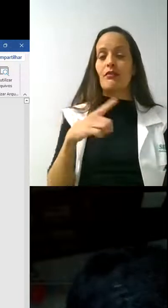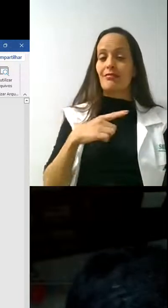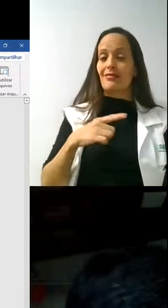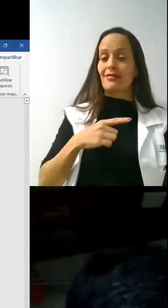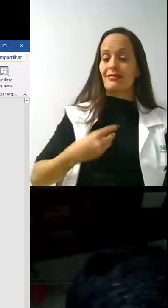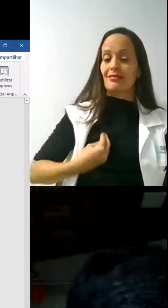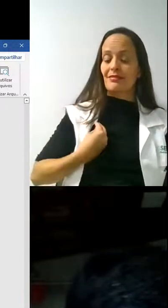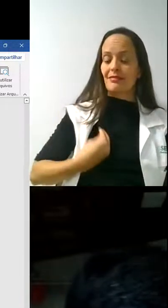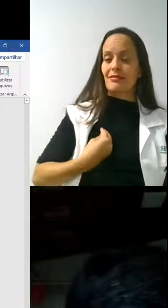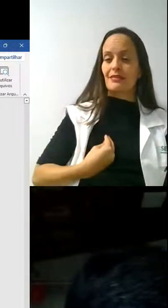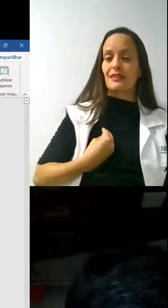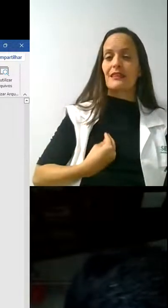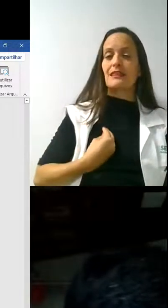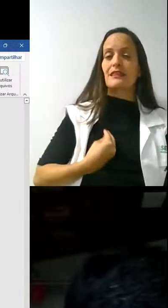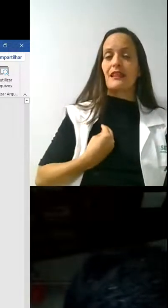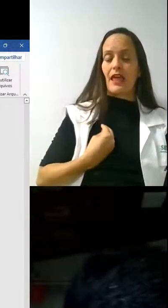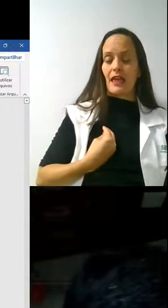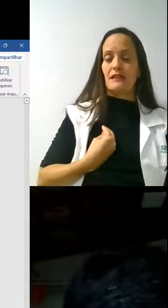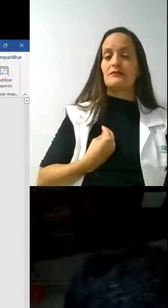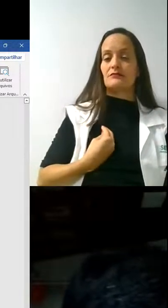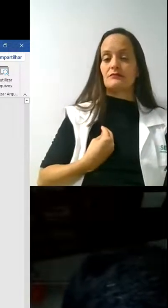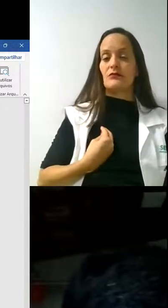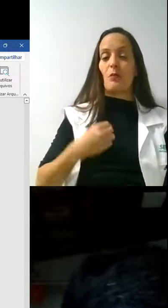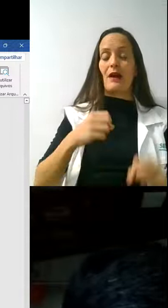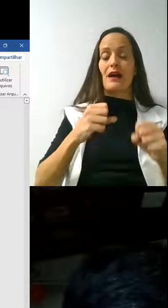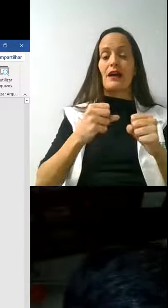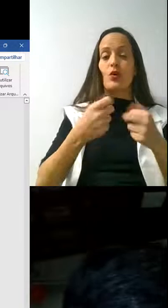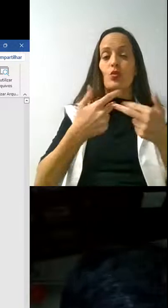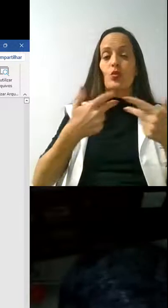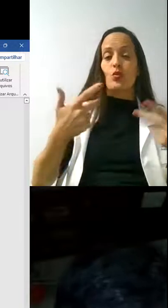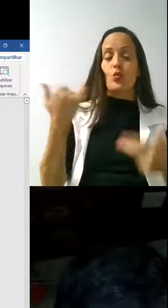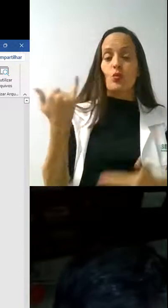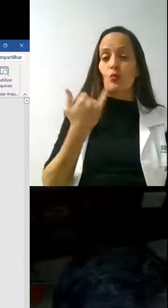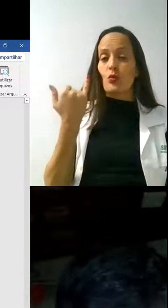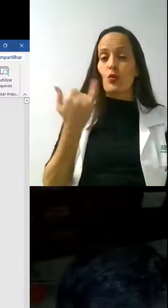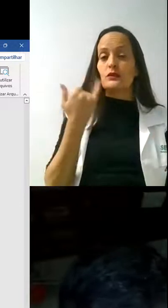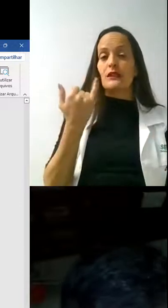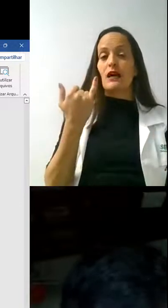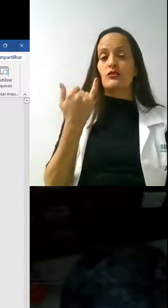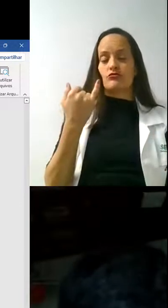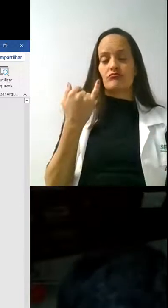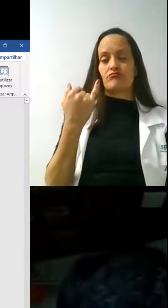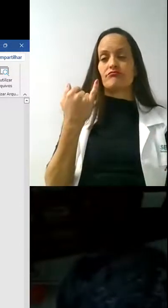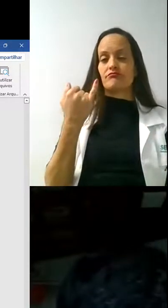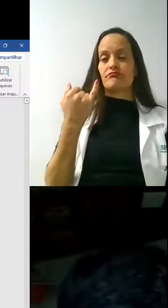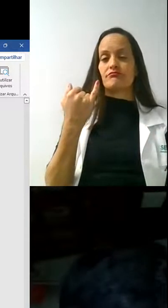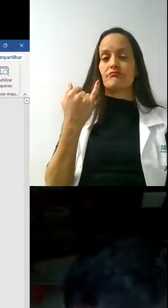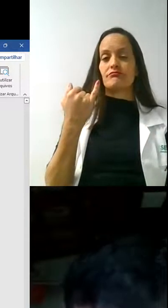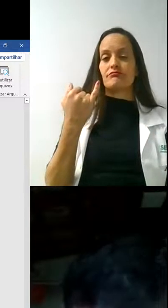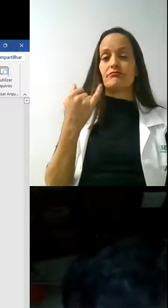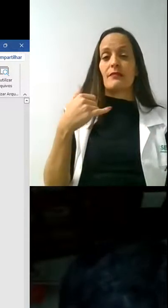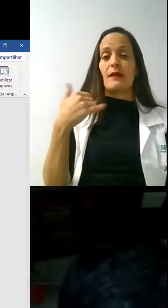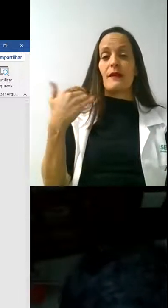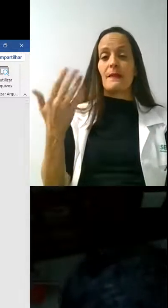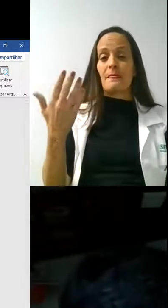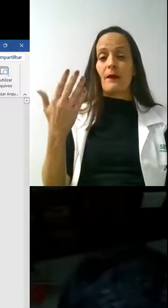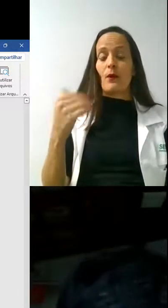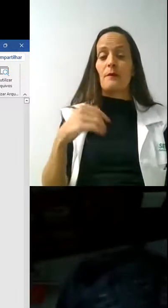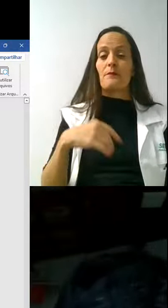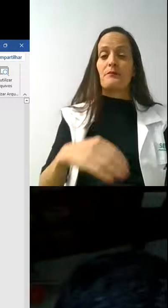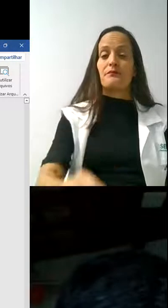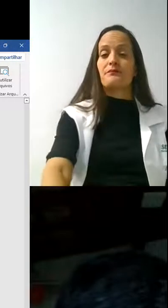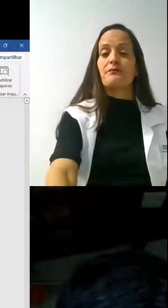estrutura primária P1, né? Então, aqui, por exemplo, ó, a gente pode, no caso aqui, chamar o poste de P1. Por quê?